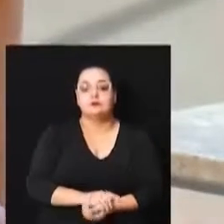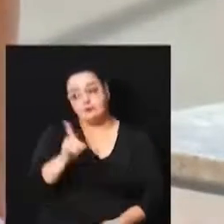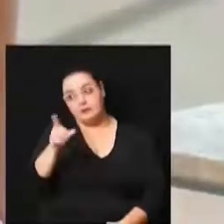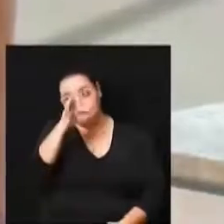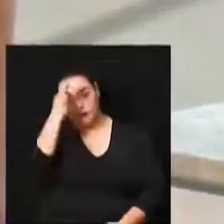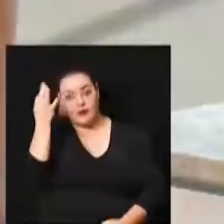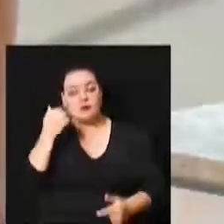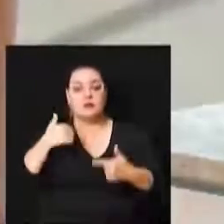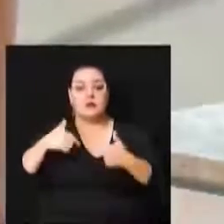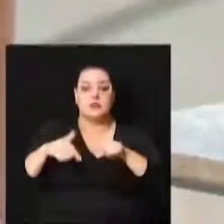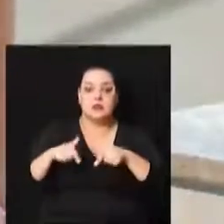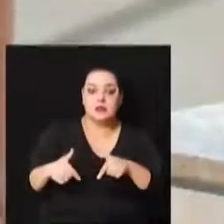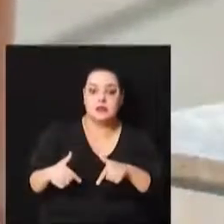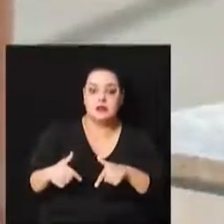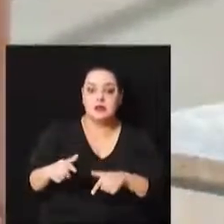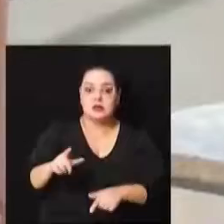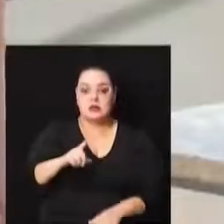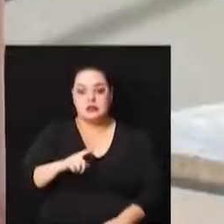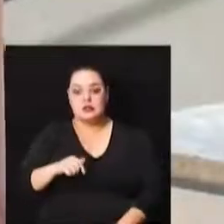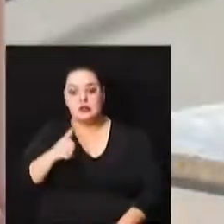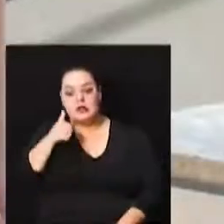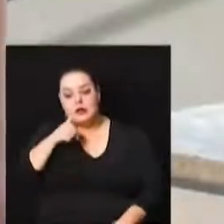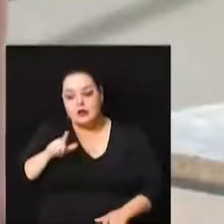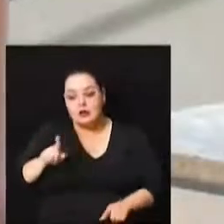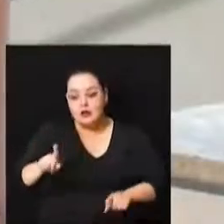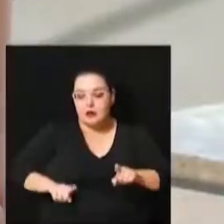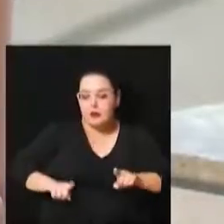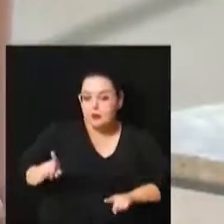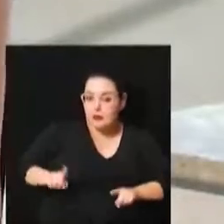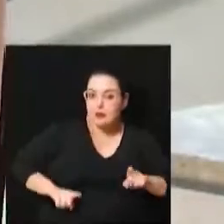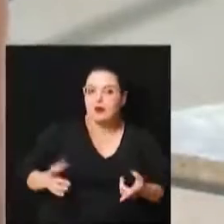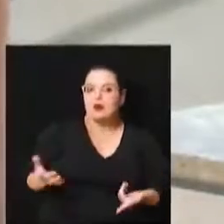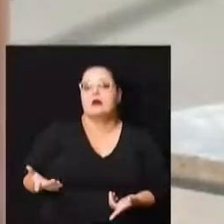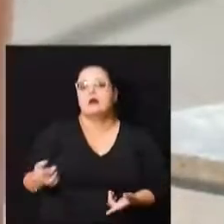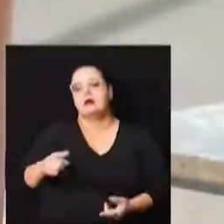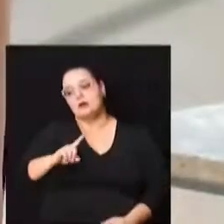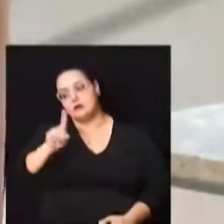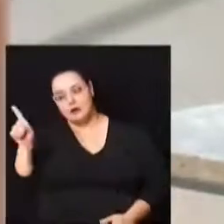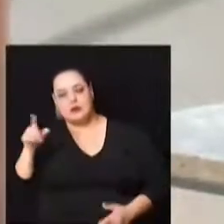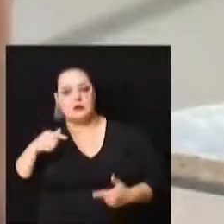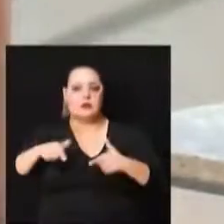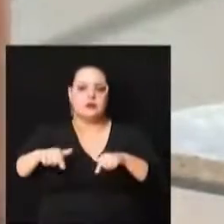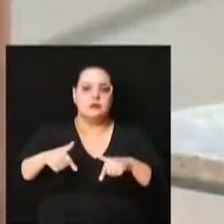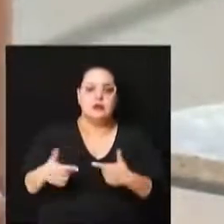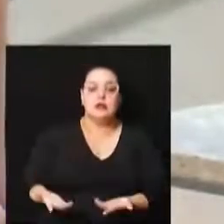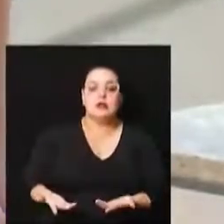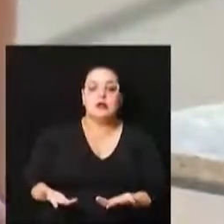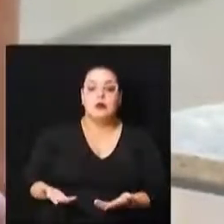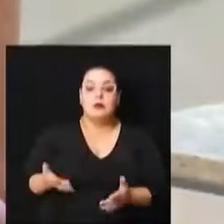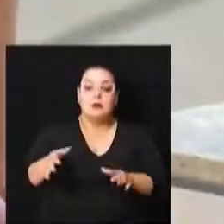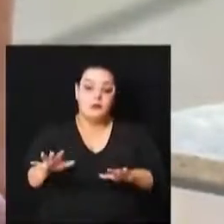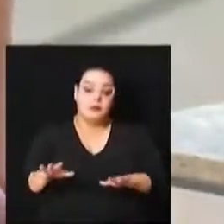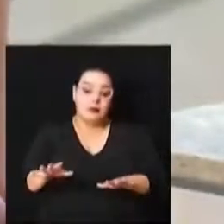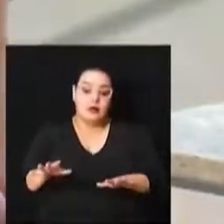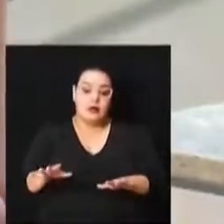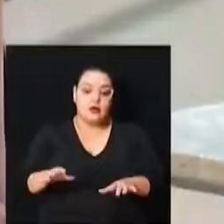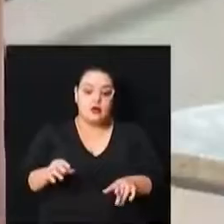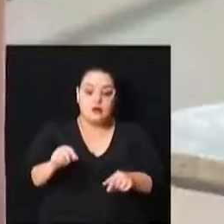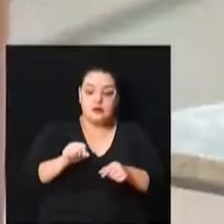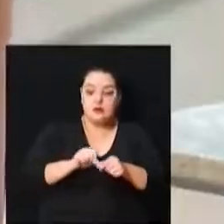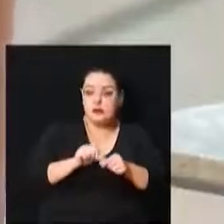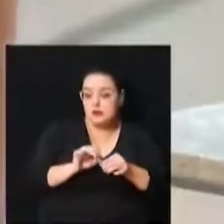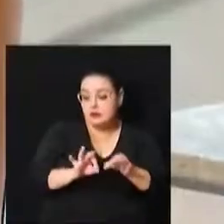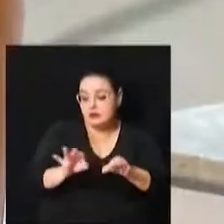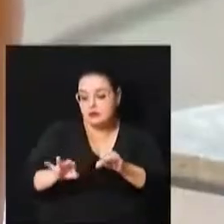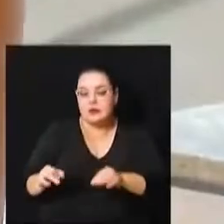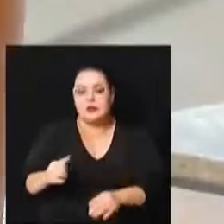França para trabalhar. Eles têm uma prima em comum que tem uma empresa de home care, e aí falou, vamos para lá trabalhar. Só que aí, fazendo os